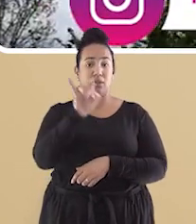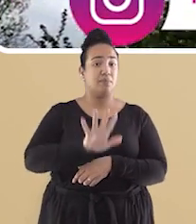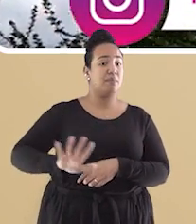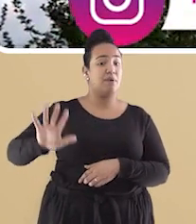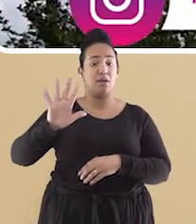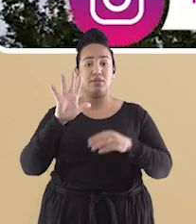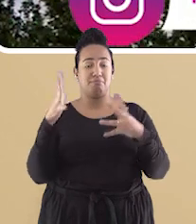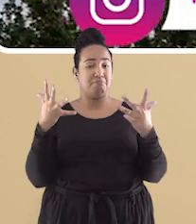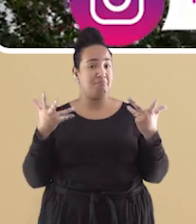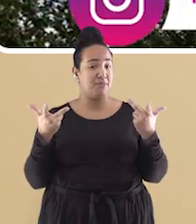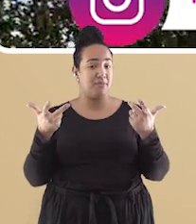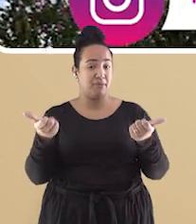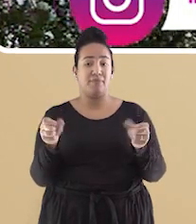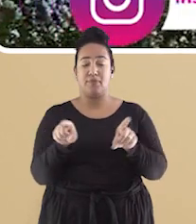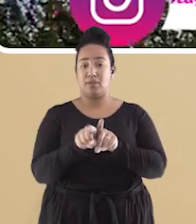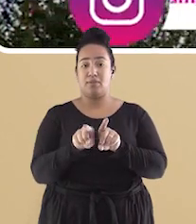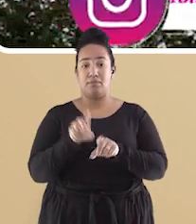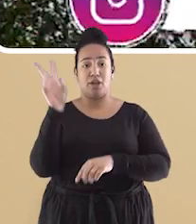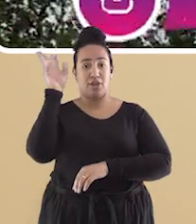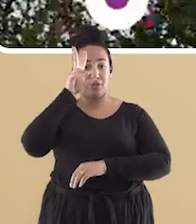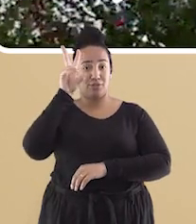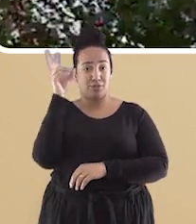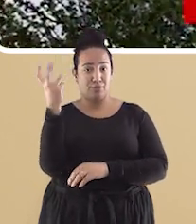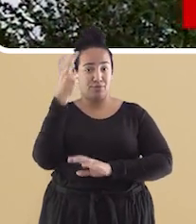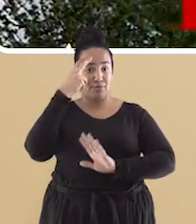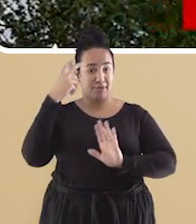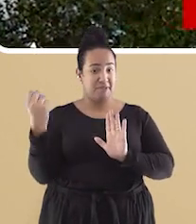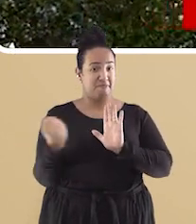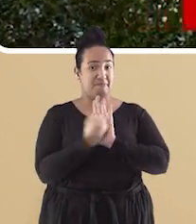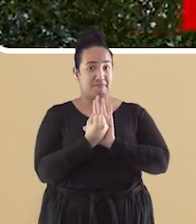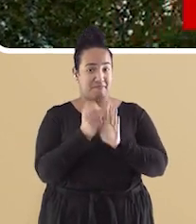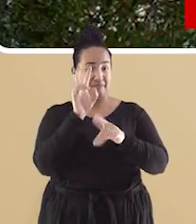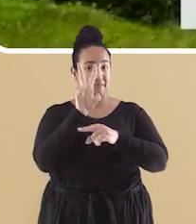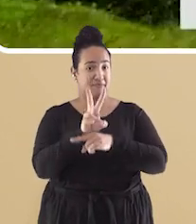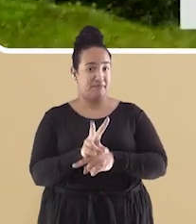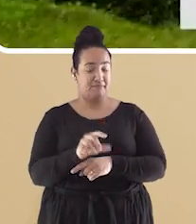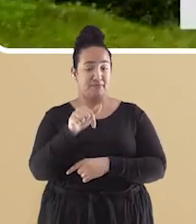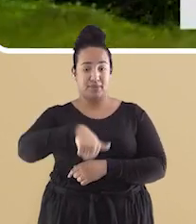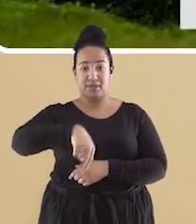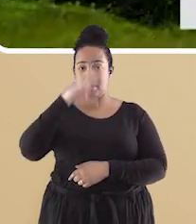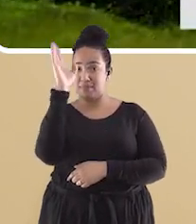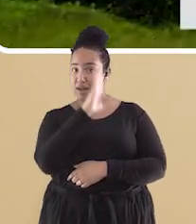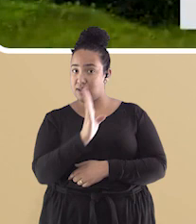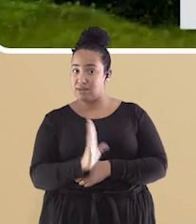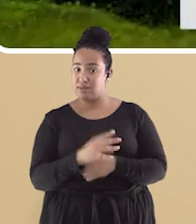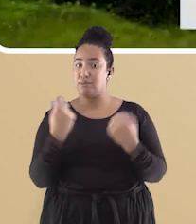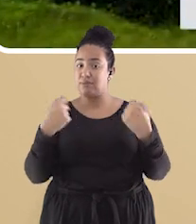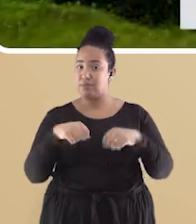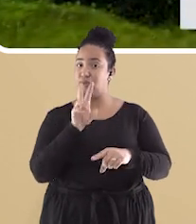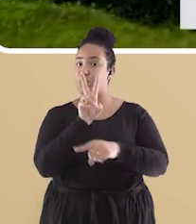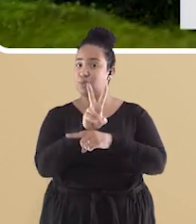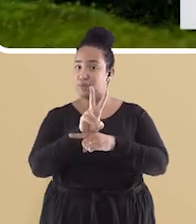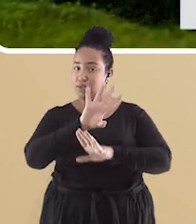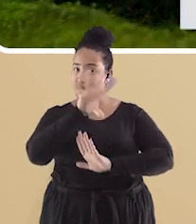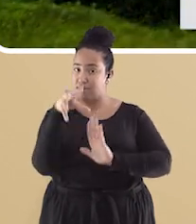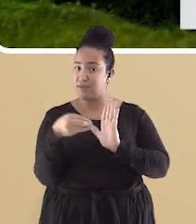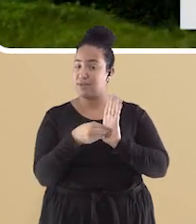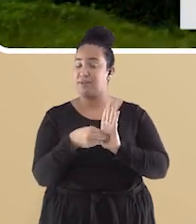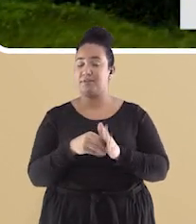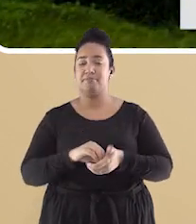e preservar um patrimônio histórico e cultural do mundo. Brasil, Vamos cuidar da nossa Mata Atlântica.